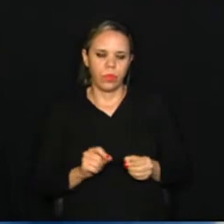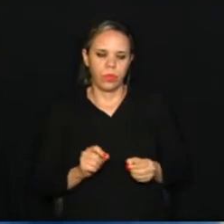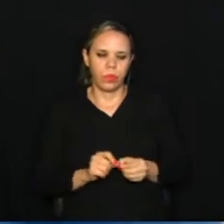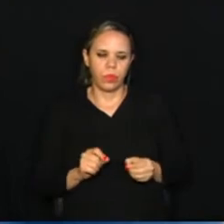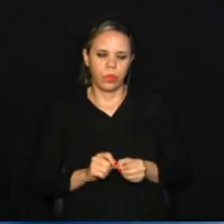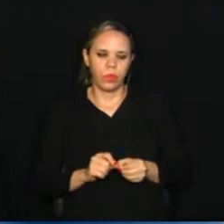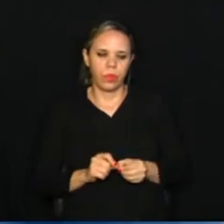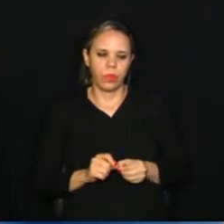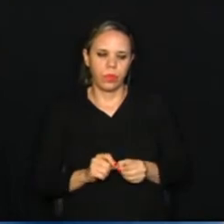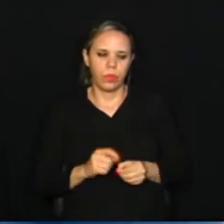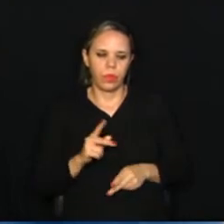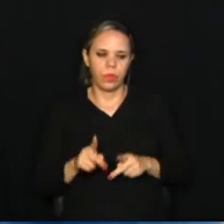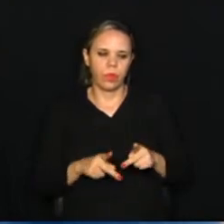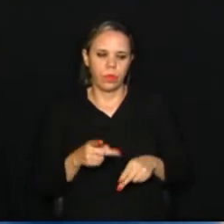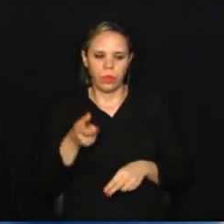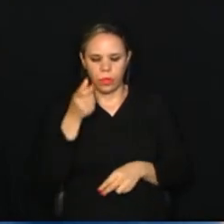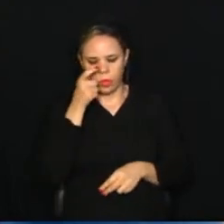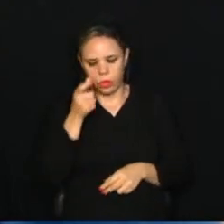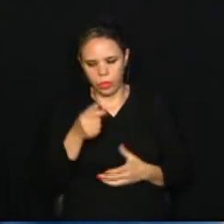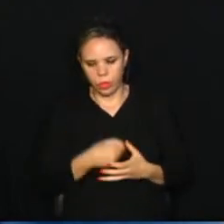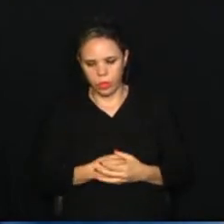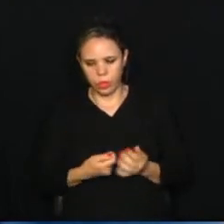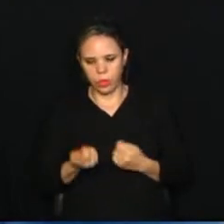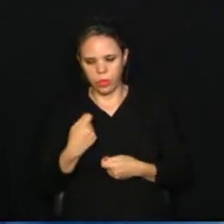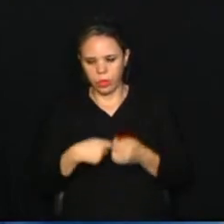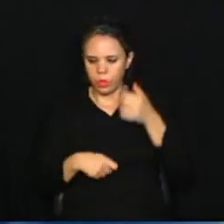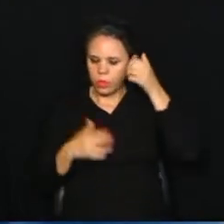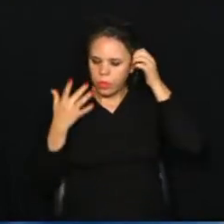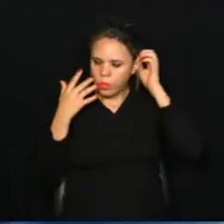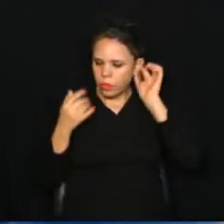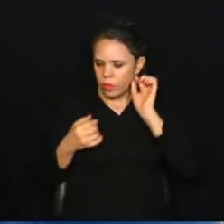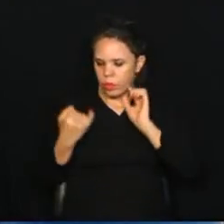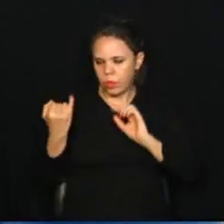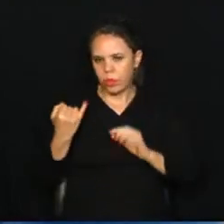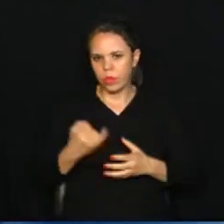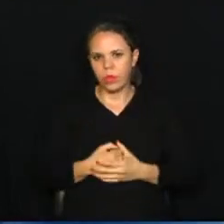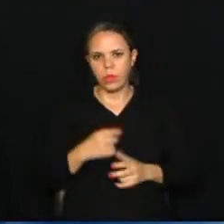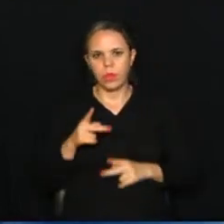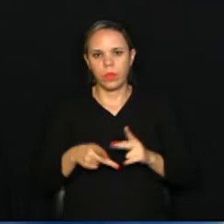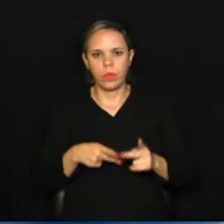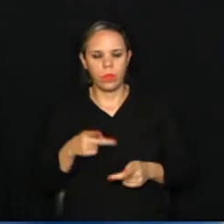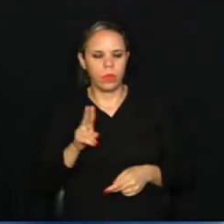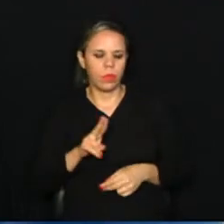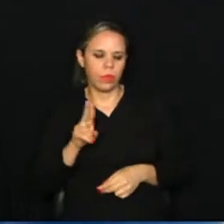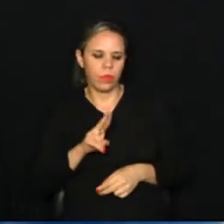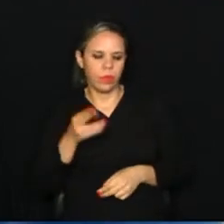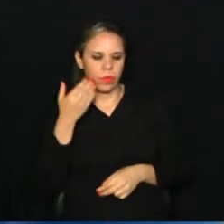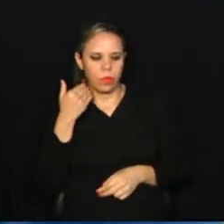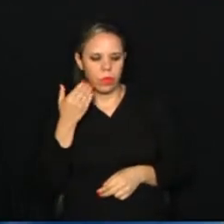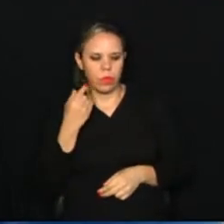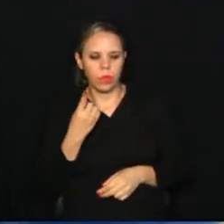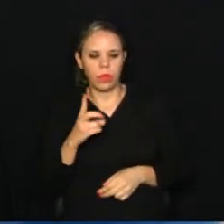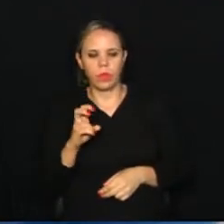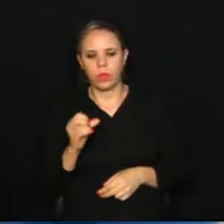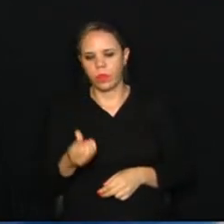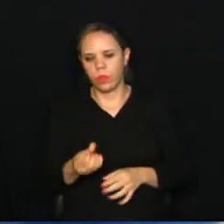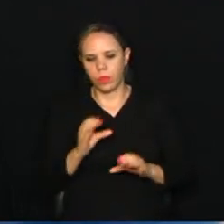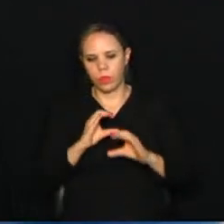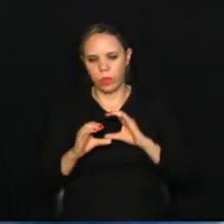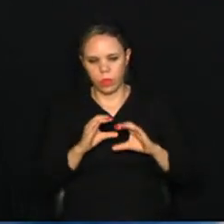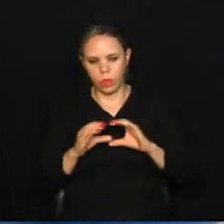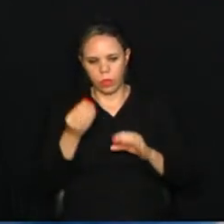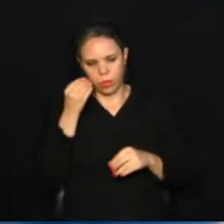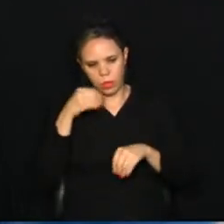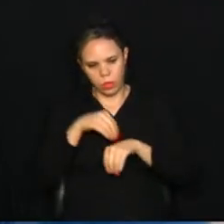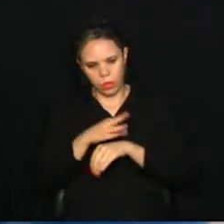tom de como a população está vendo a administração. Então, eu acho muito importante que a população realmente utilize esse meio que a gente tenta